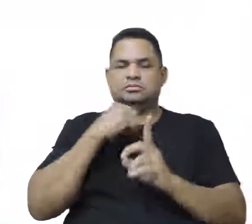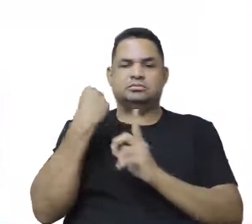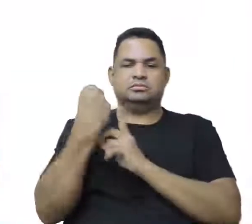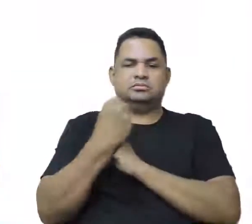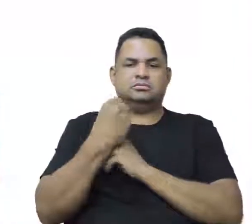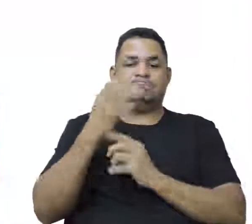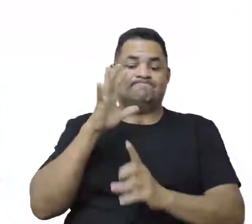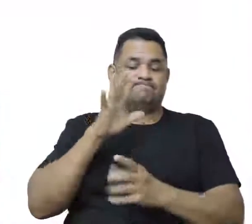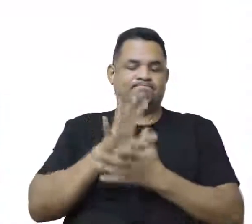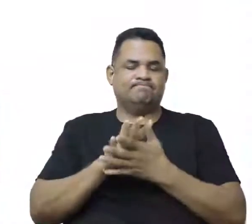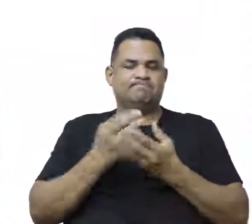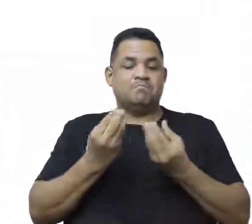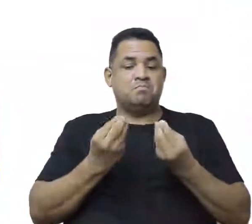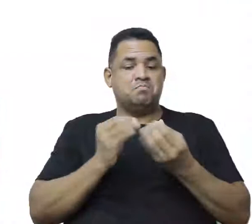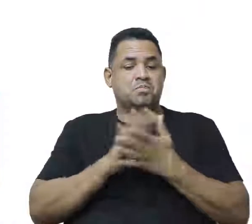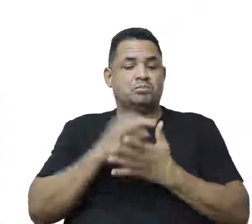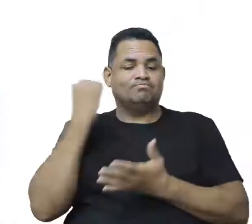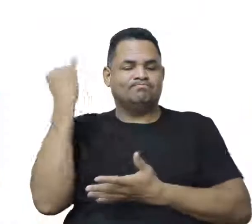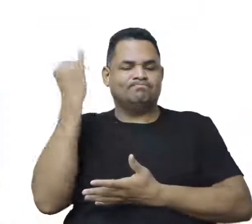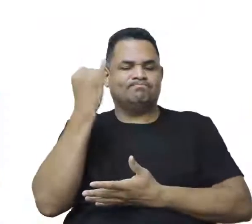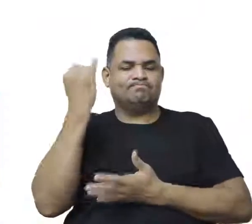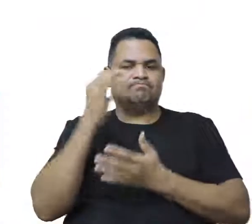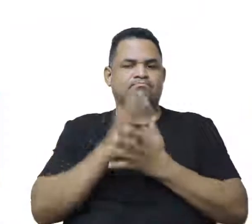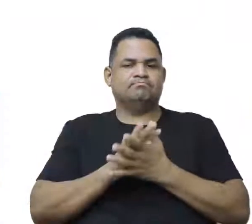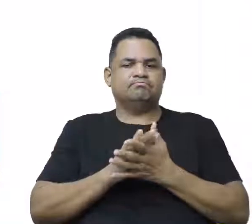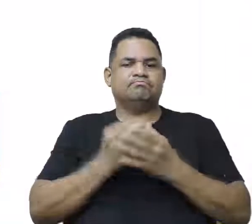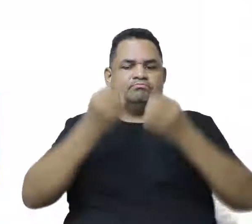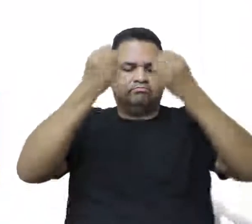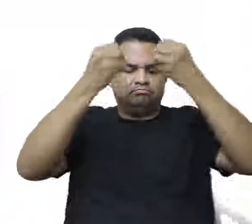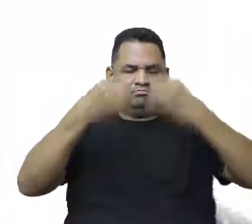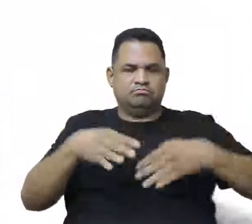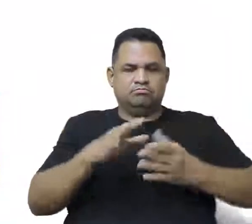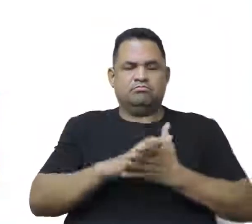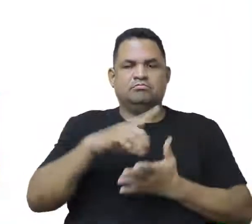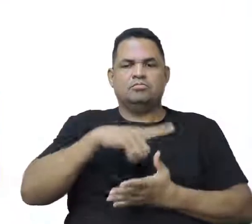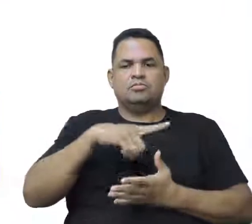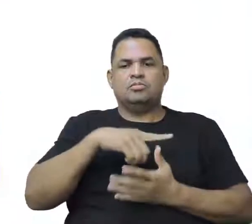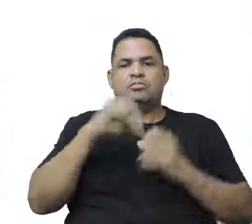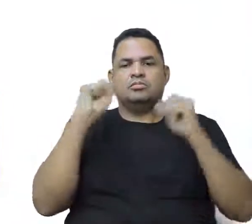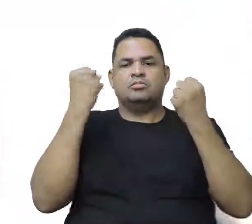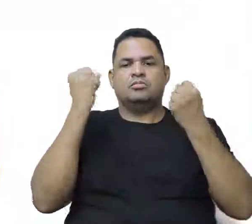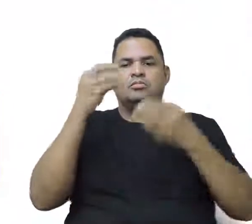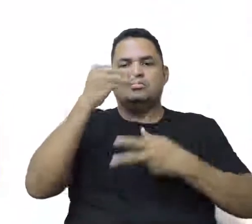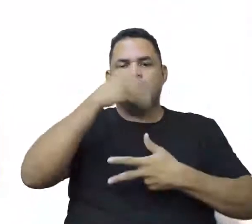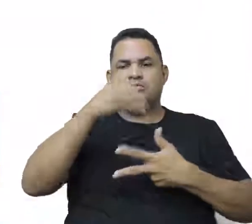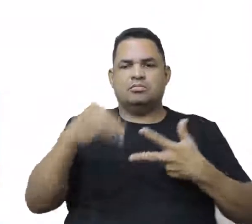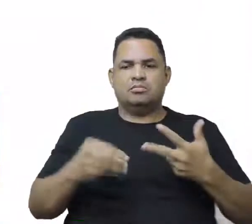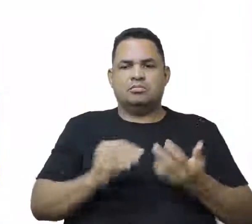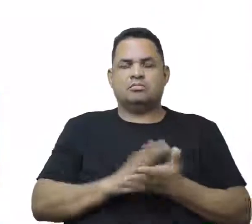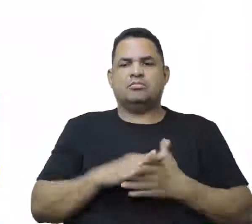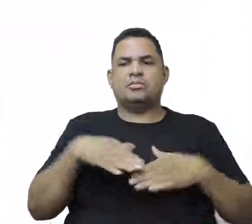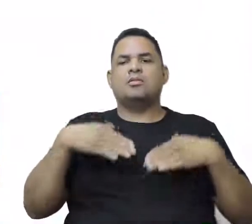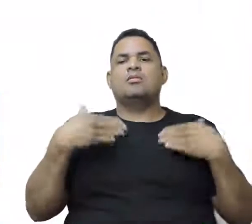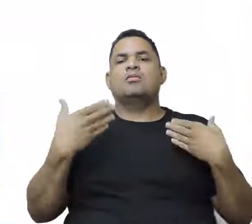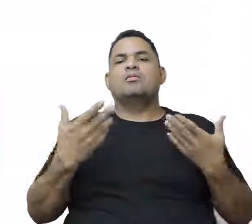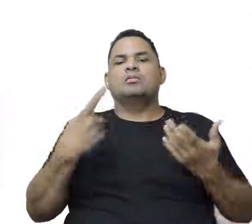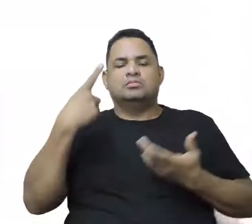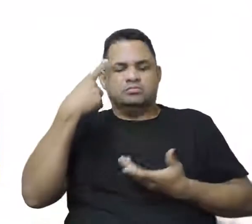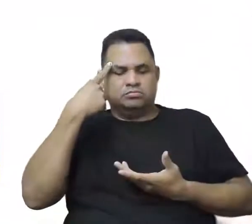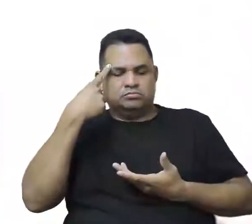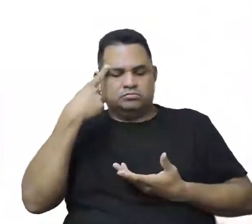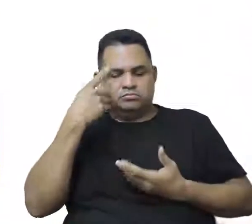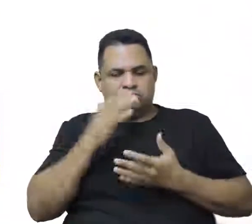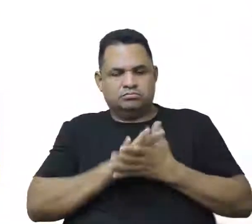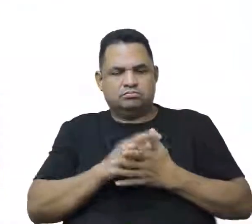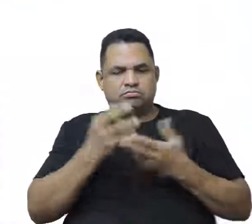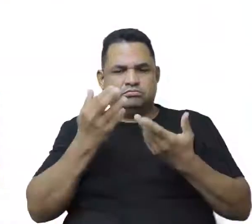muito impactante e por isso justifica, né, ter questões de educação física no Enem. Quando a gente pensa numa perspectiva